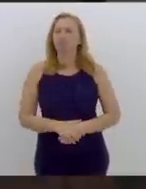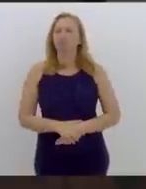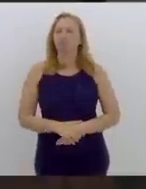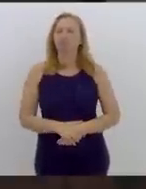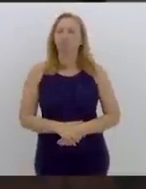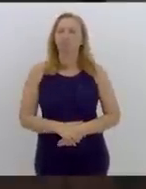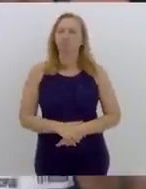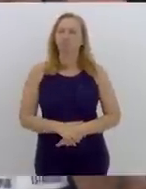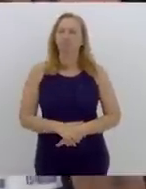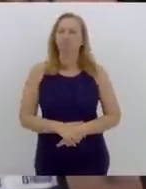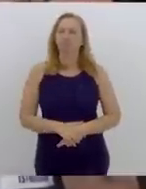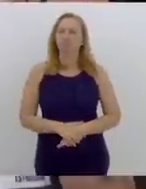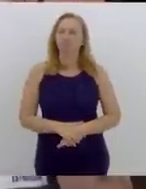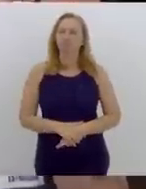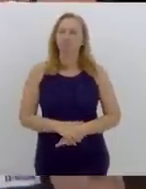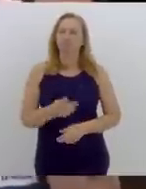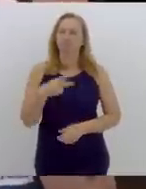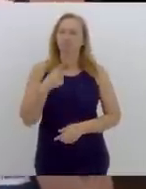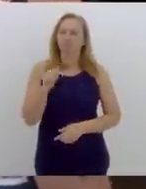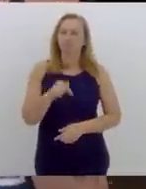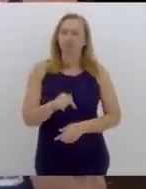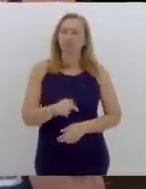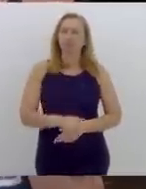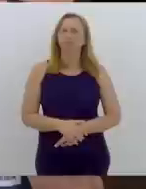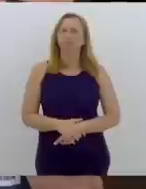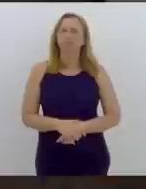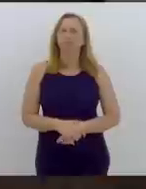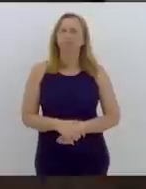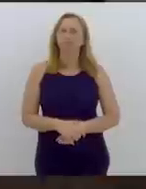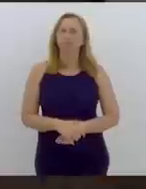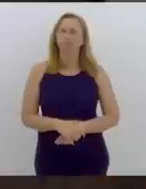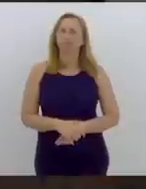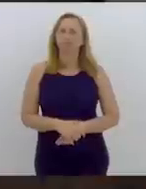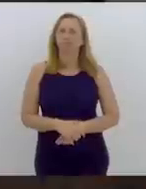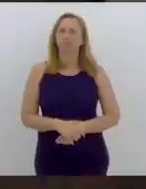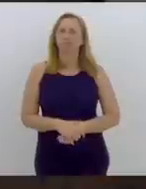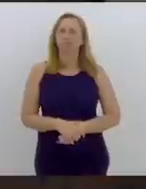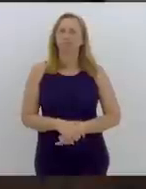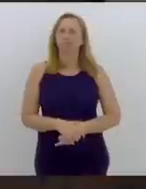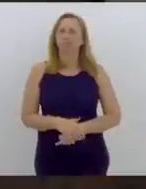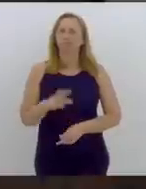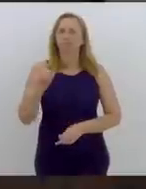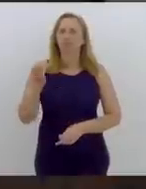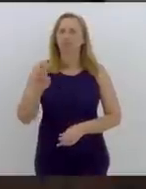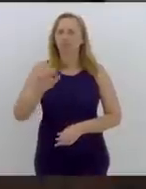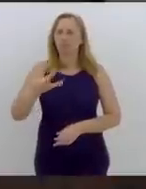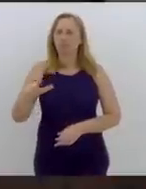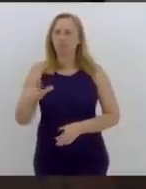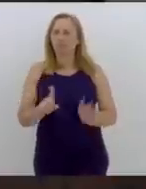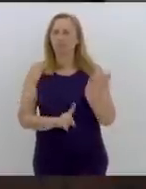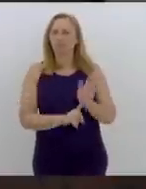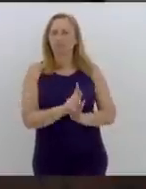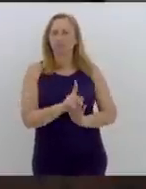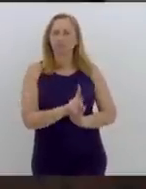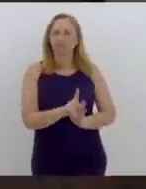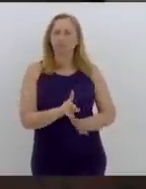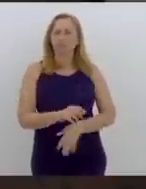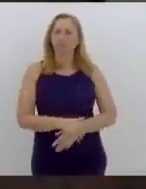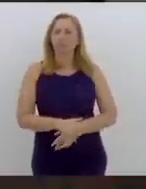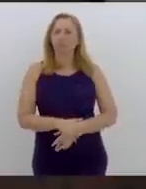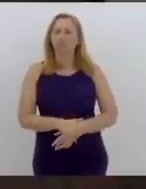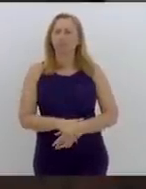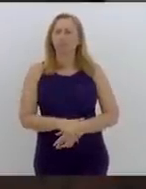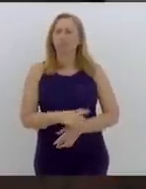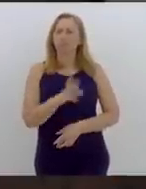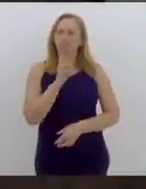E aí eu quero franquear aqui a palavra aqui primeiro é o Coronel para dizer perguntar primeiro o Senhor Coronel se